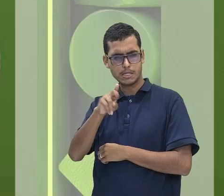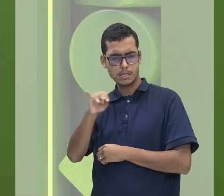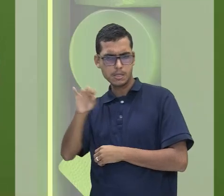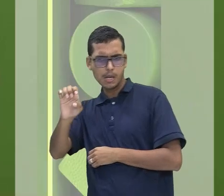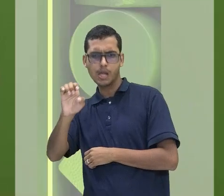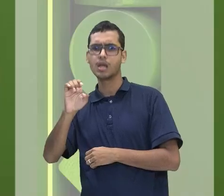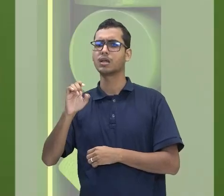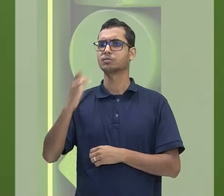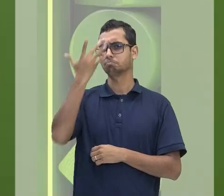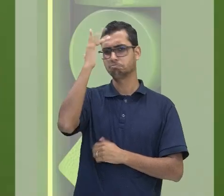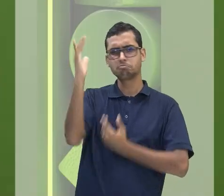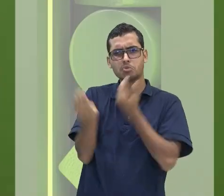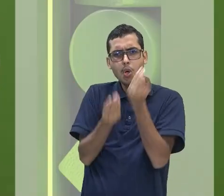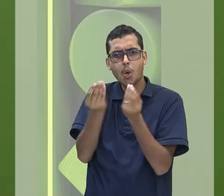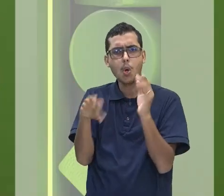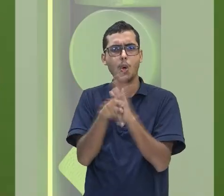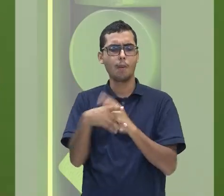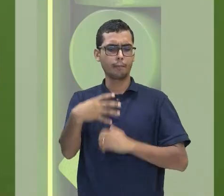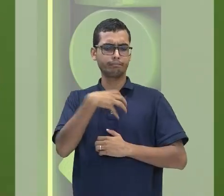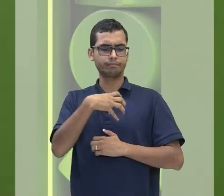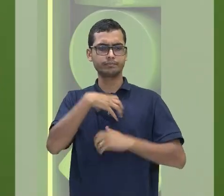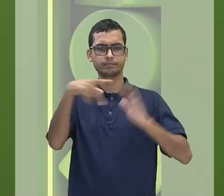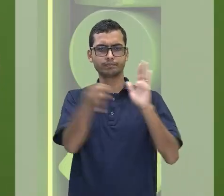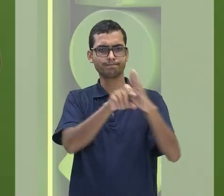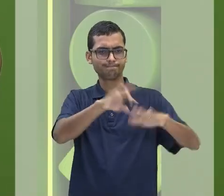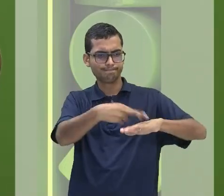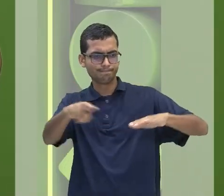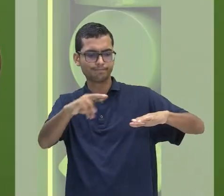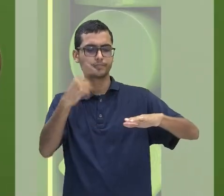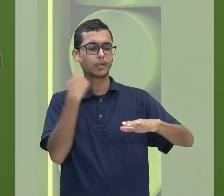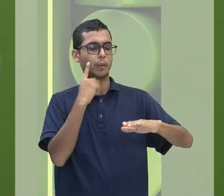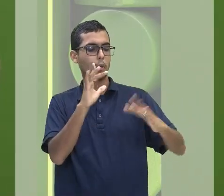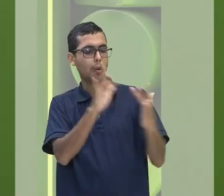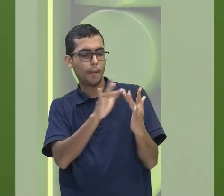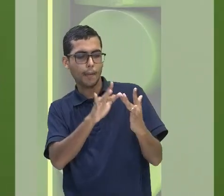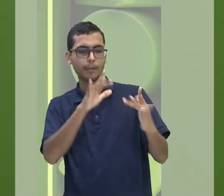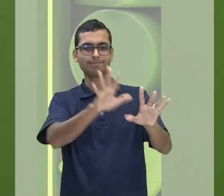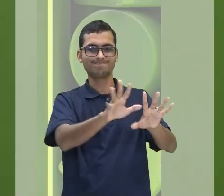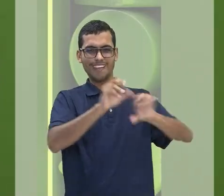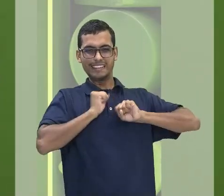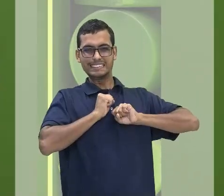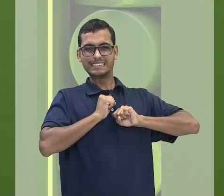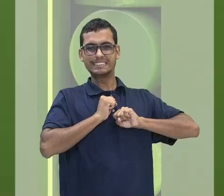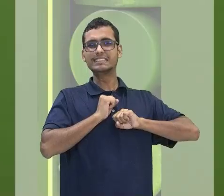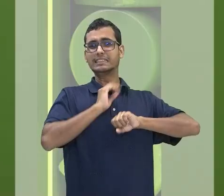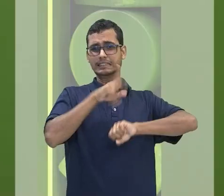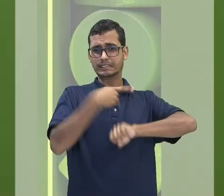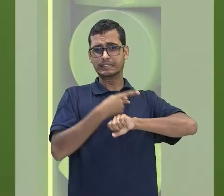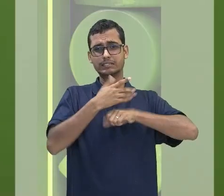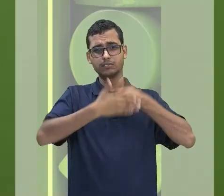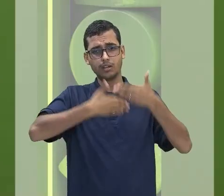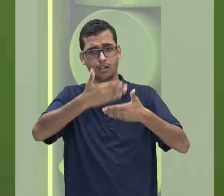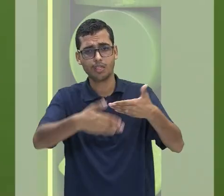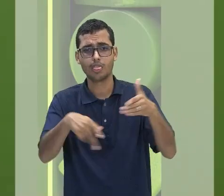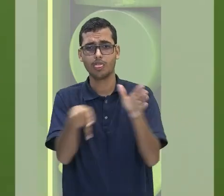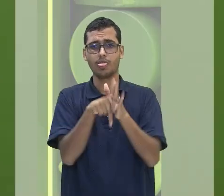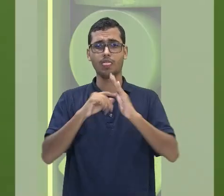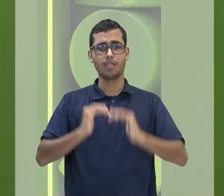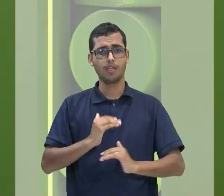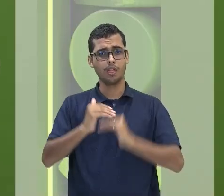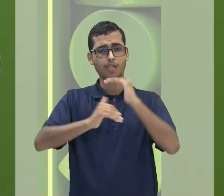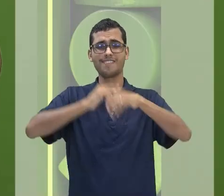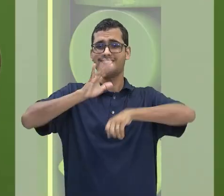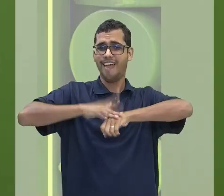os efeitos da radioatividade e acabou aí sendo exposta por muito tempo a essa radiação e ela acabou aí desenvolvendo